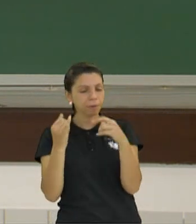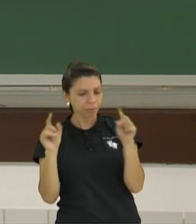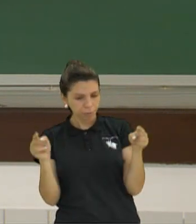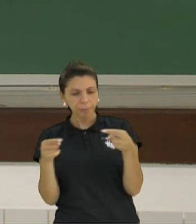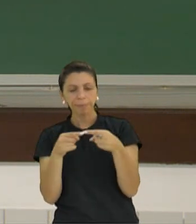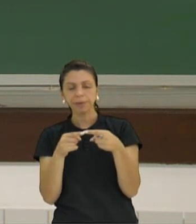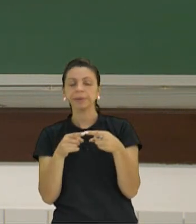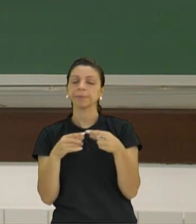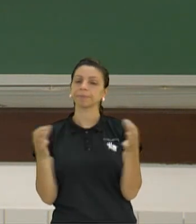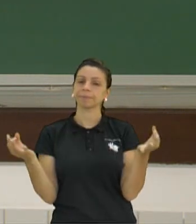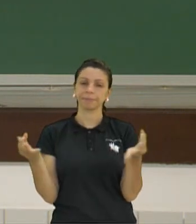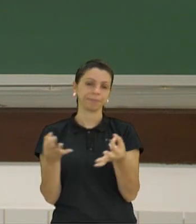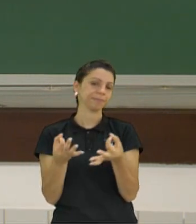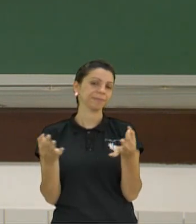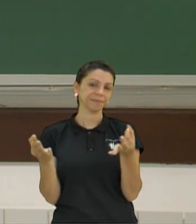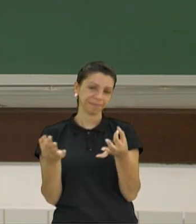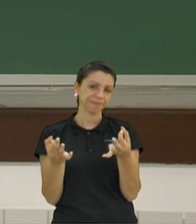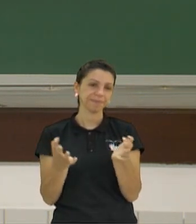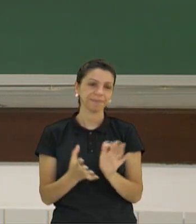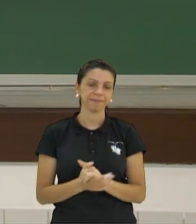bateu? Perfeito, né?